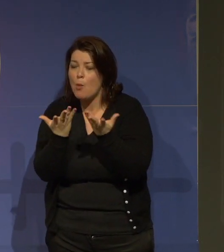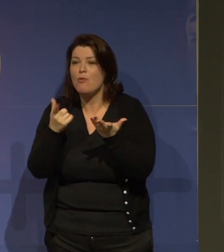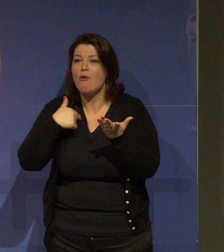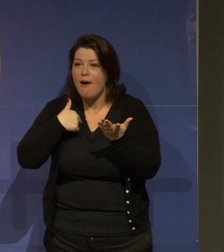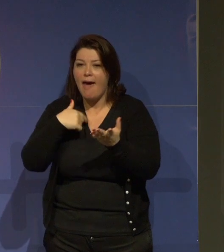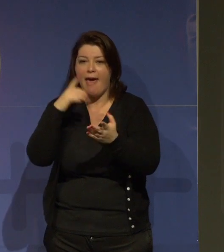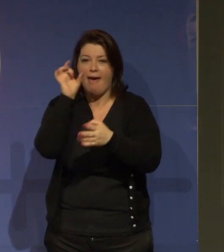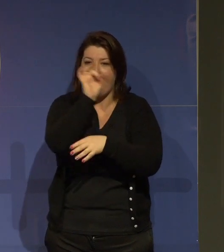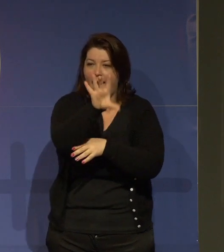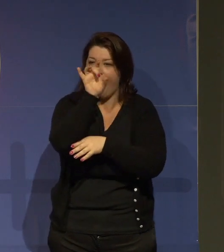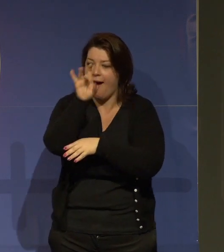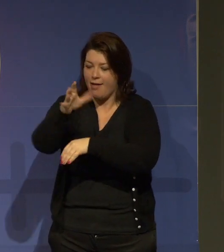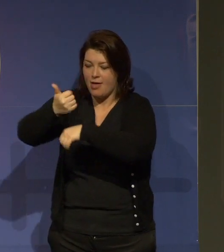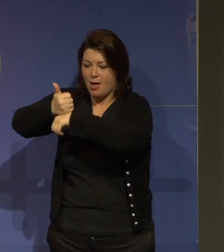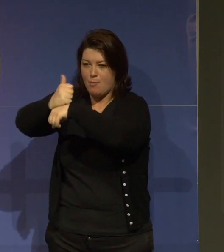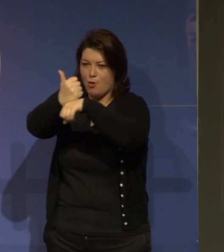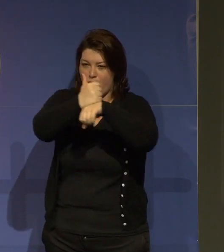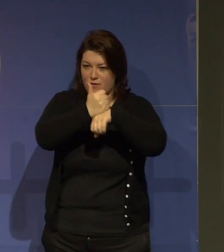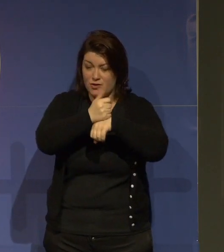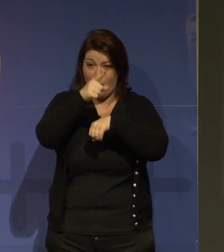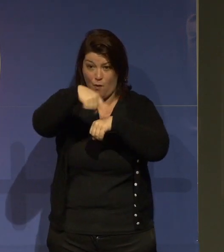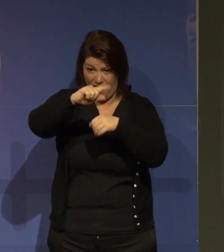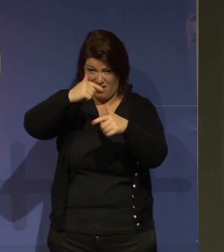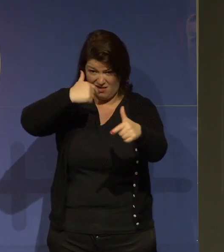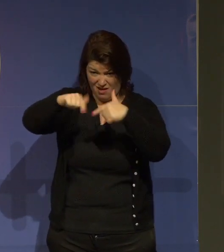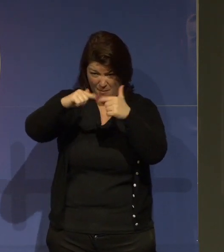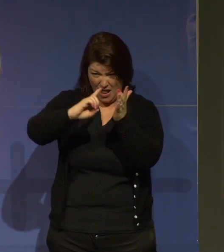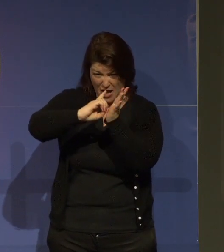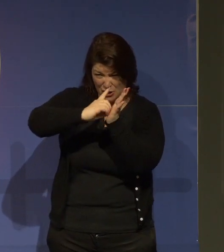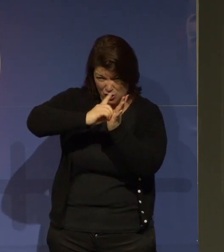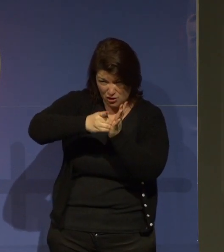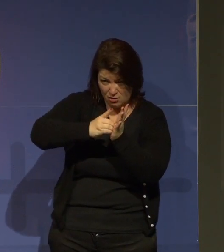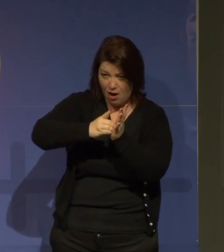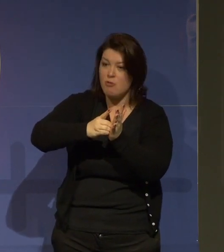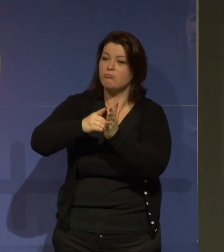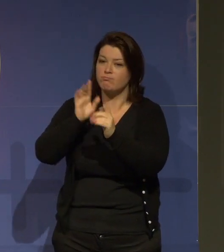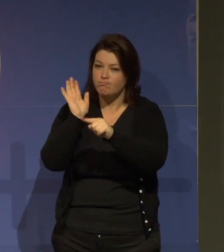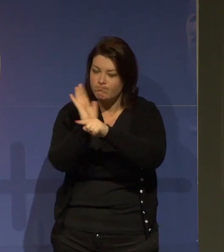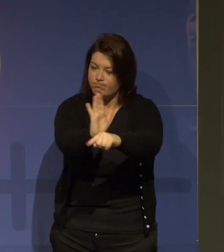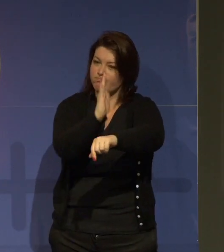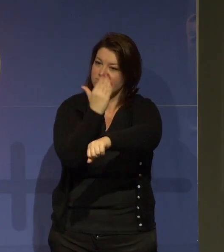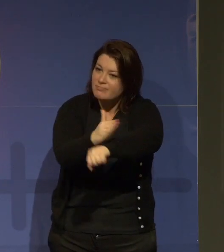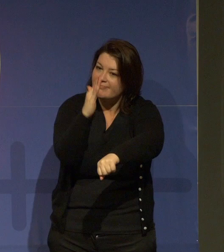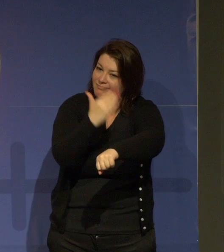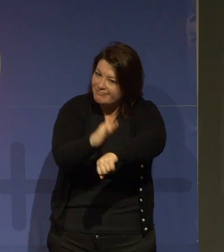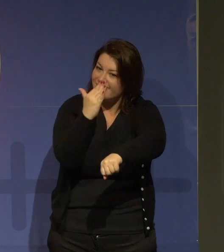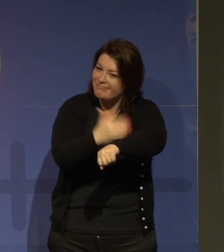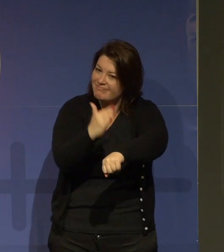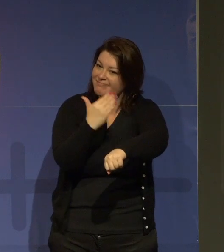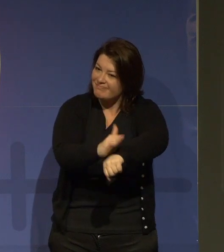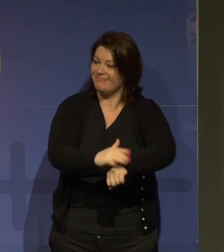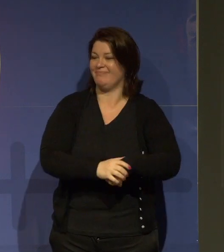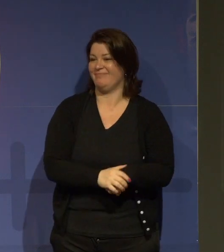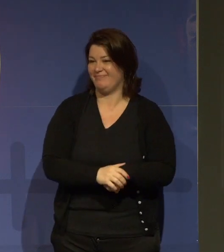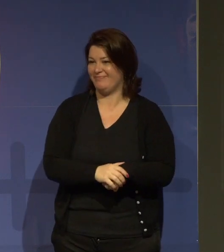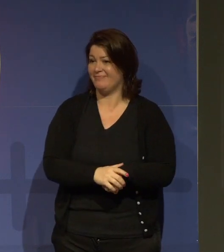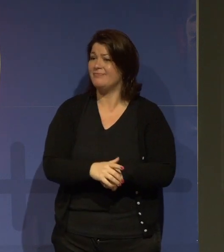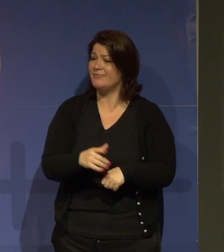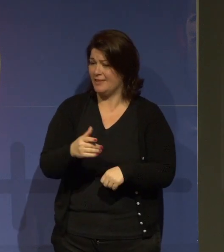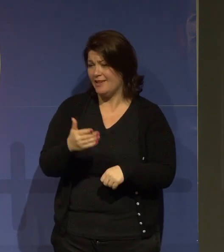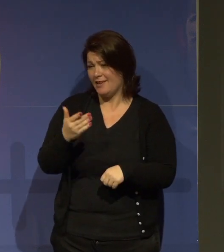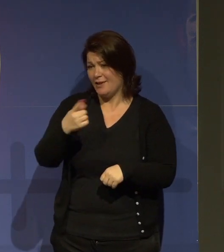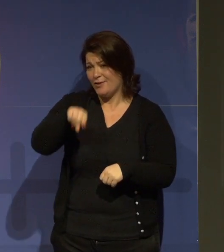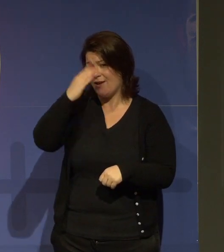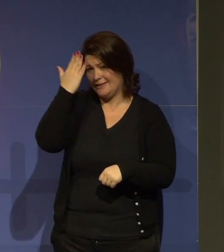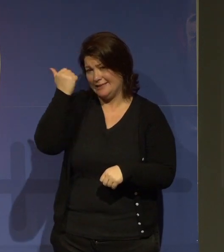que trabalham com o digital. A gente tem lei, a gente sabe o país que a gente